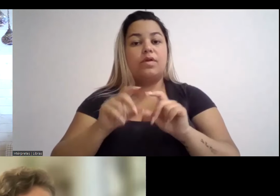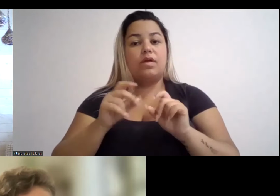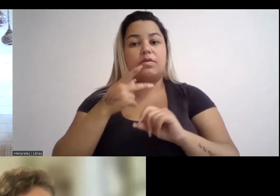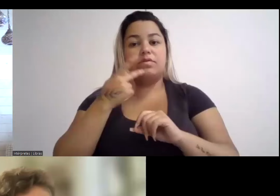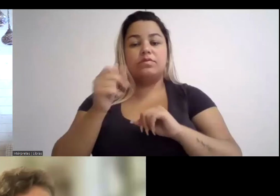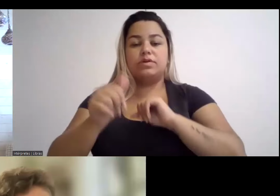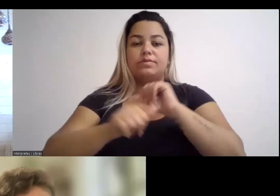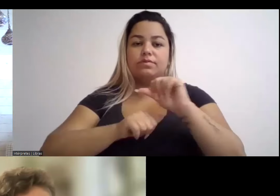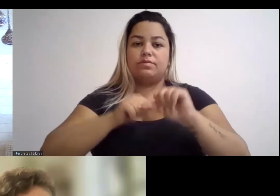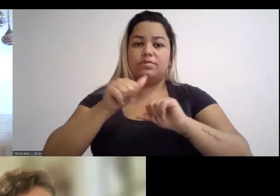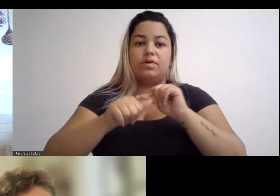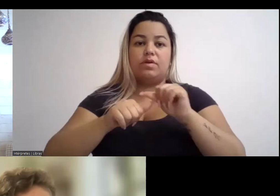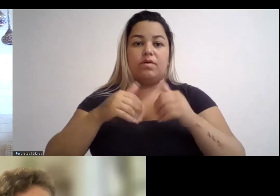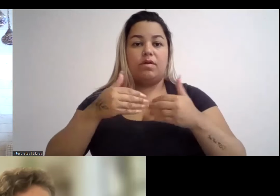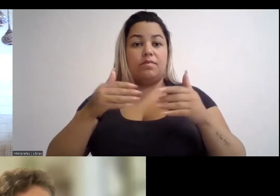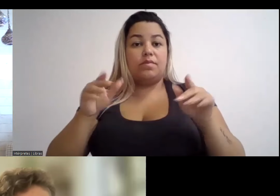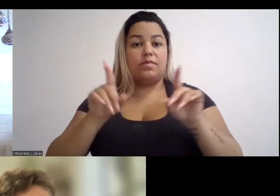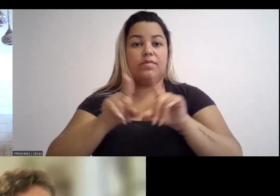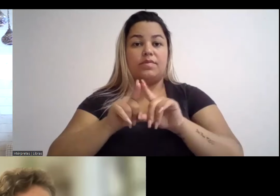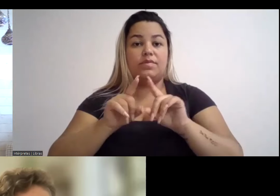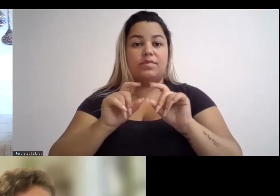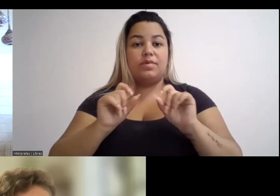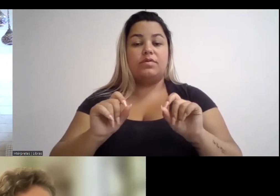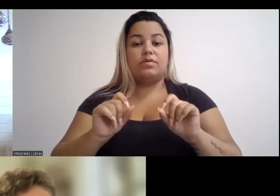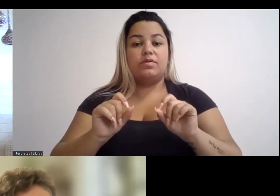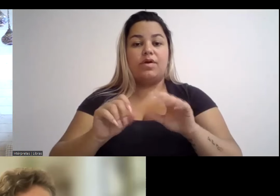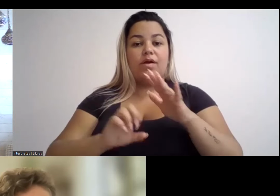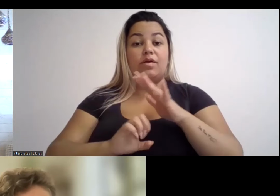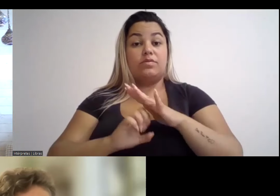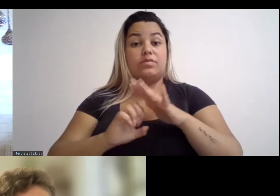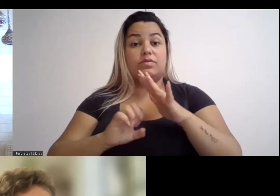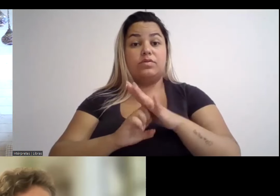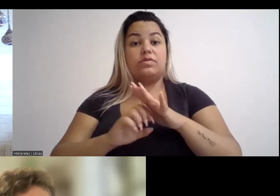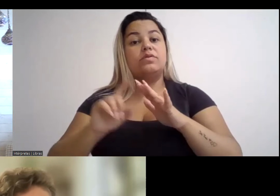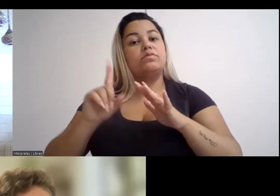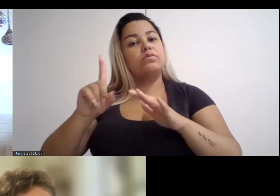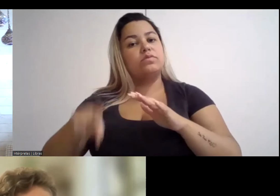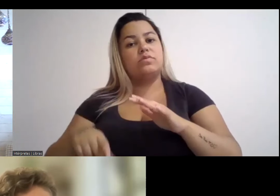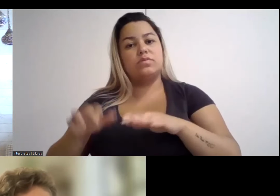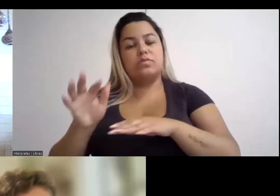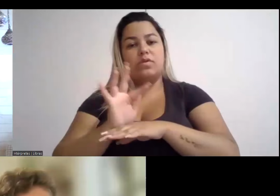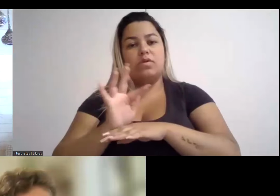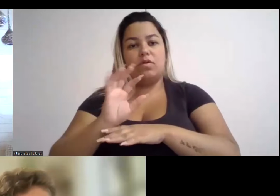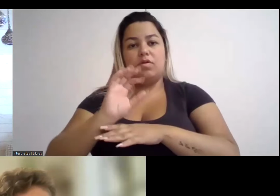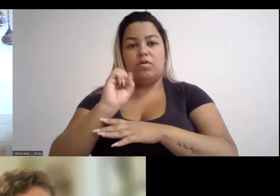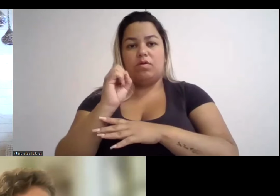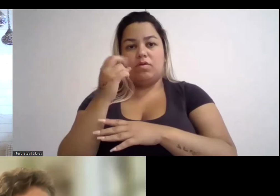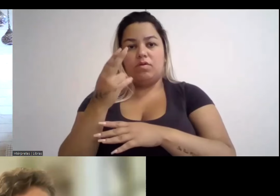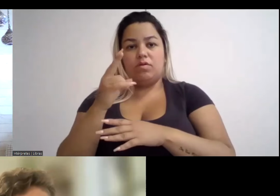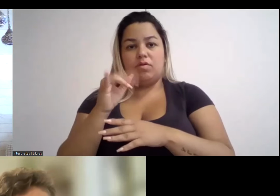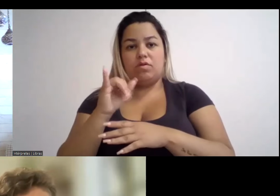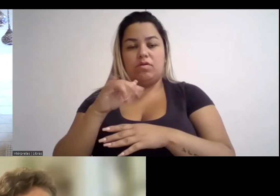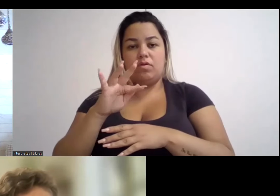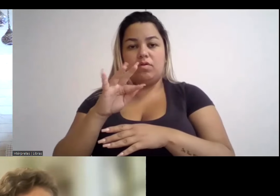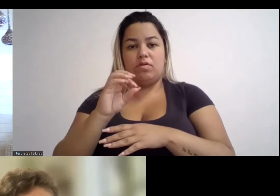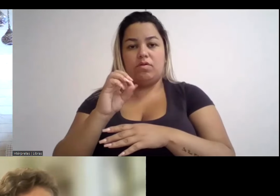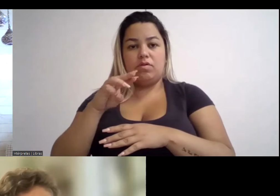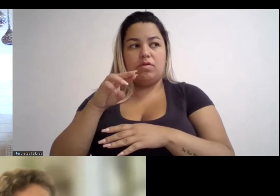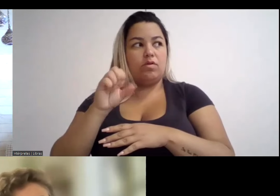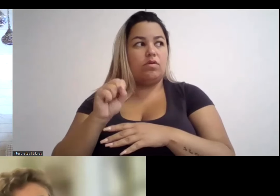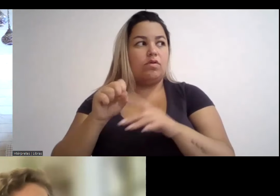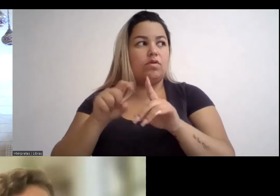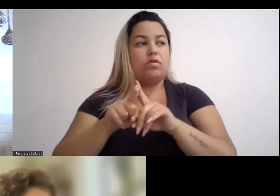inovação aberta para os pequenos empreendedores, sejam eles formais ou informais. A economia criativa,